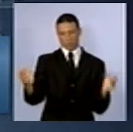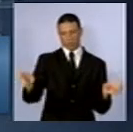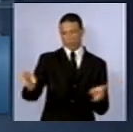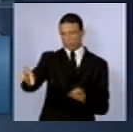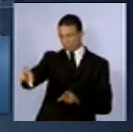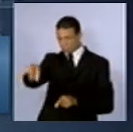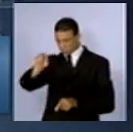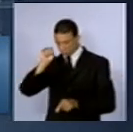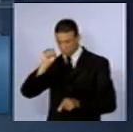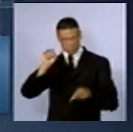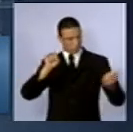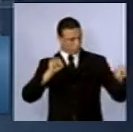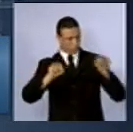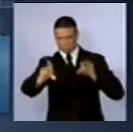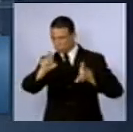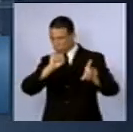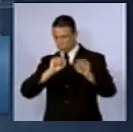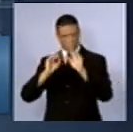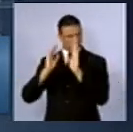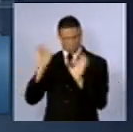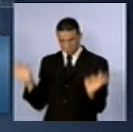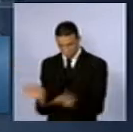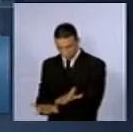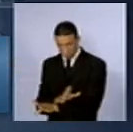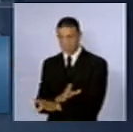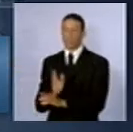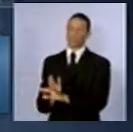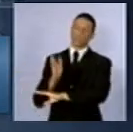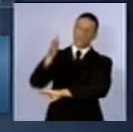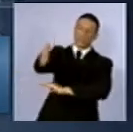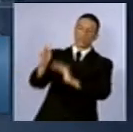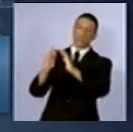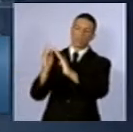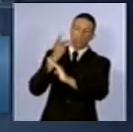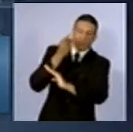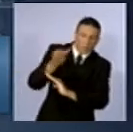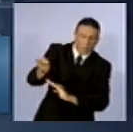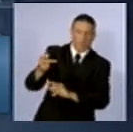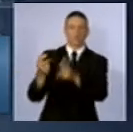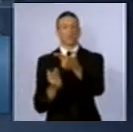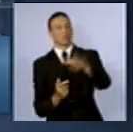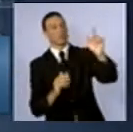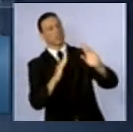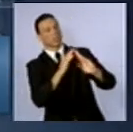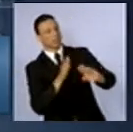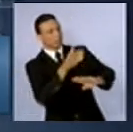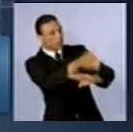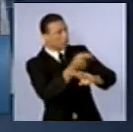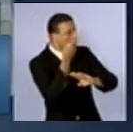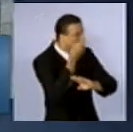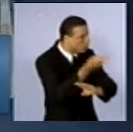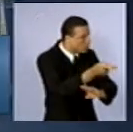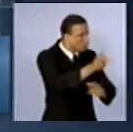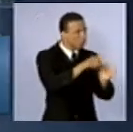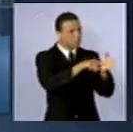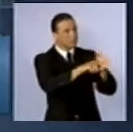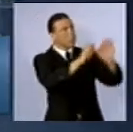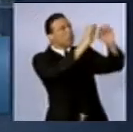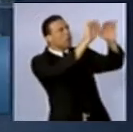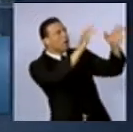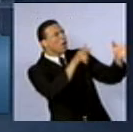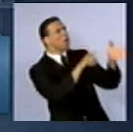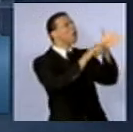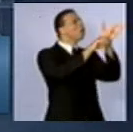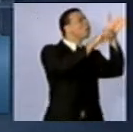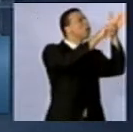então íamos às casas dessas crianças para fazer as medições dos Campos magnéticos